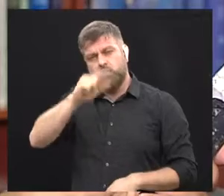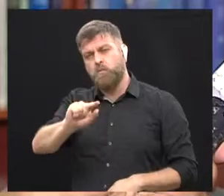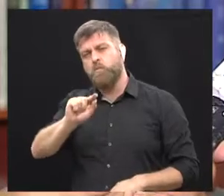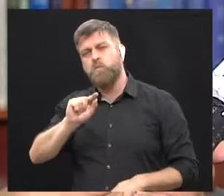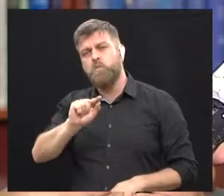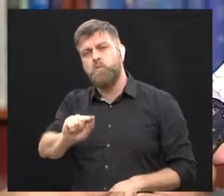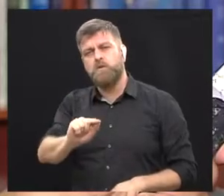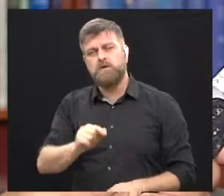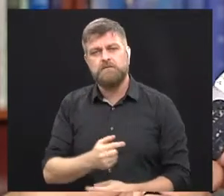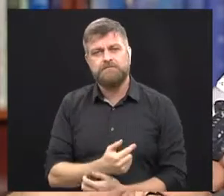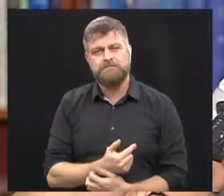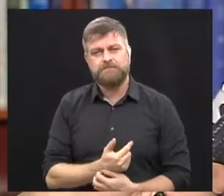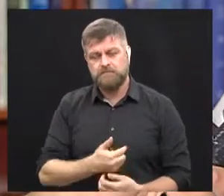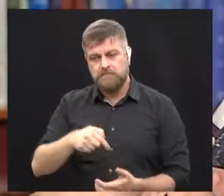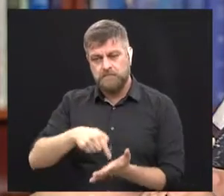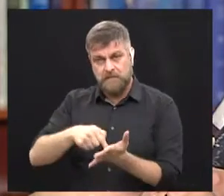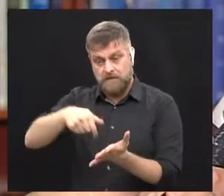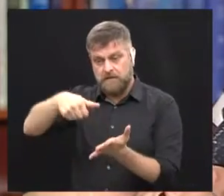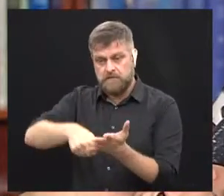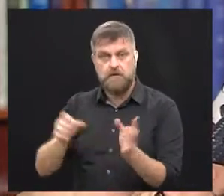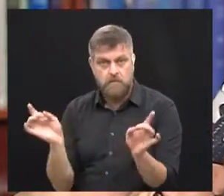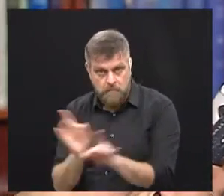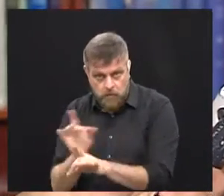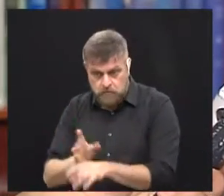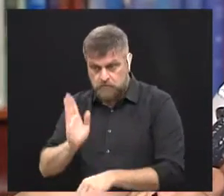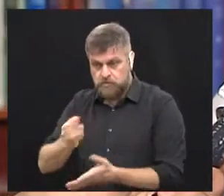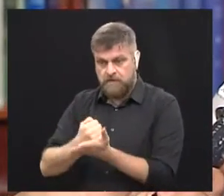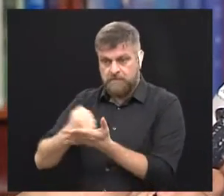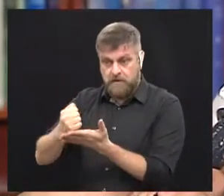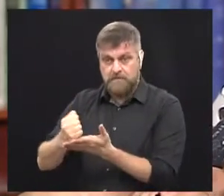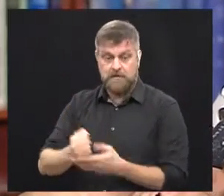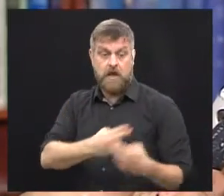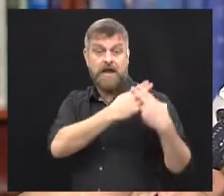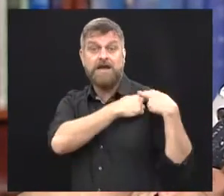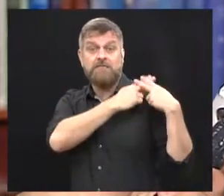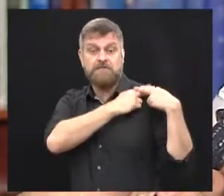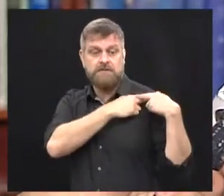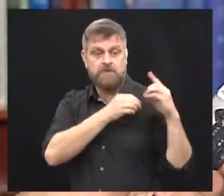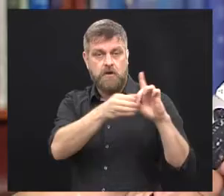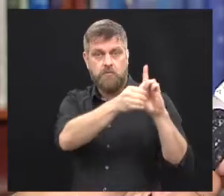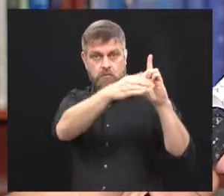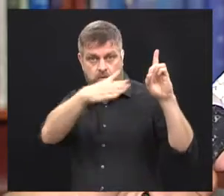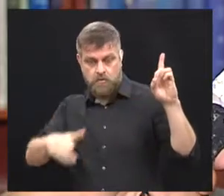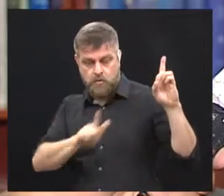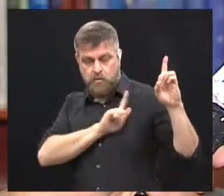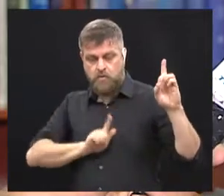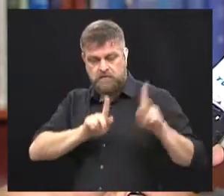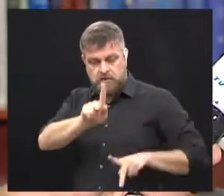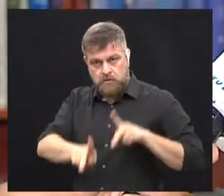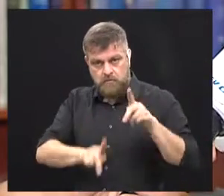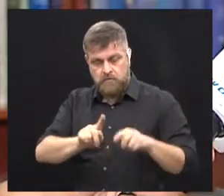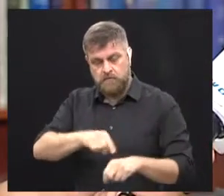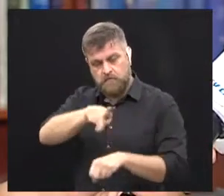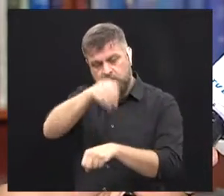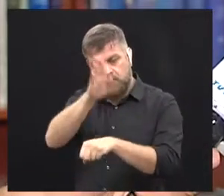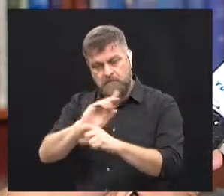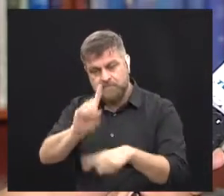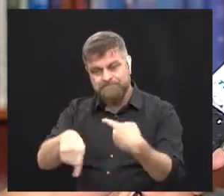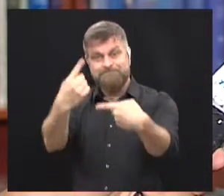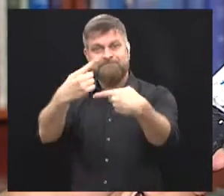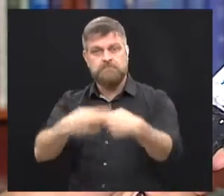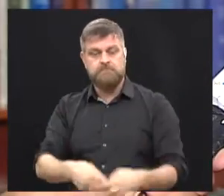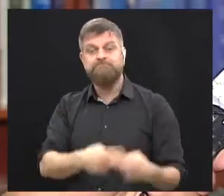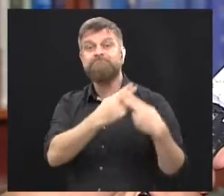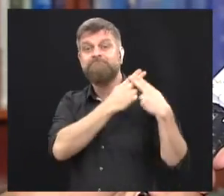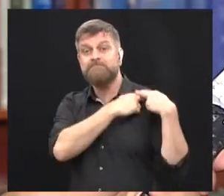a eleição pode ter acabado, mas o compromisso com a democracia e o compromisso para o desenvolvimento do país depende muito,